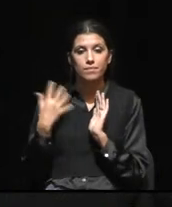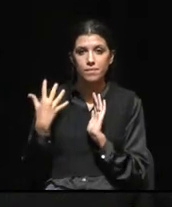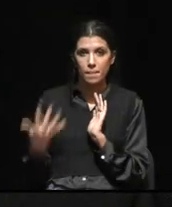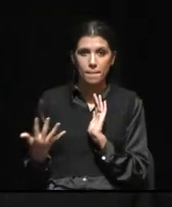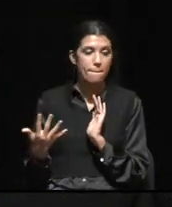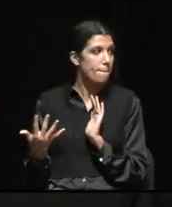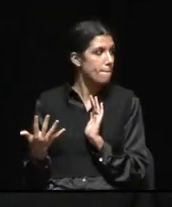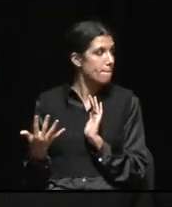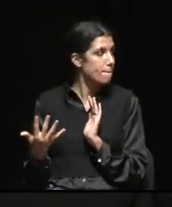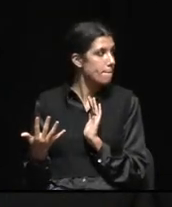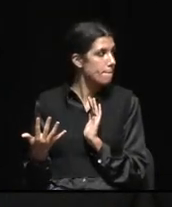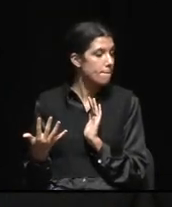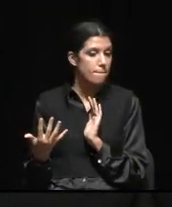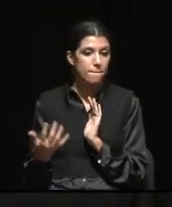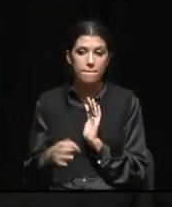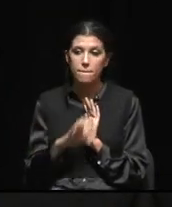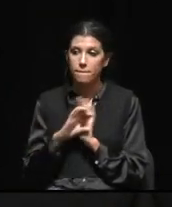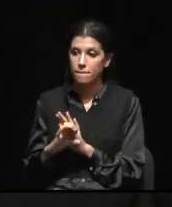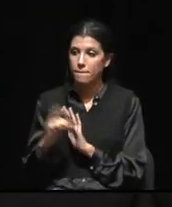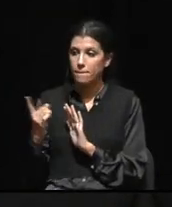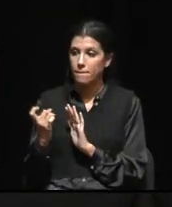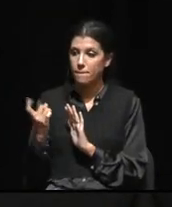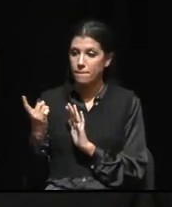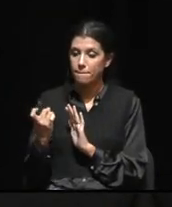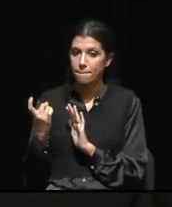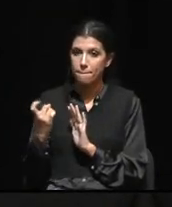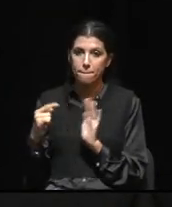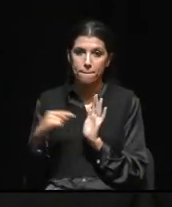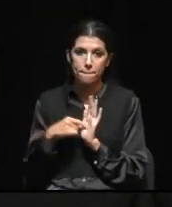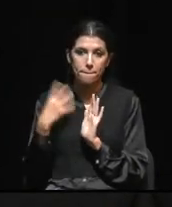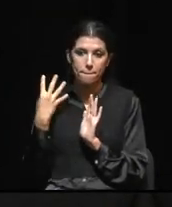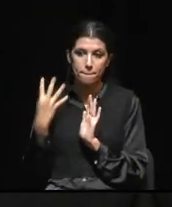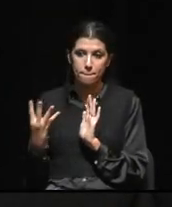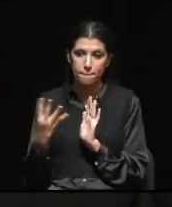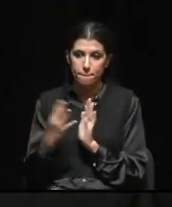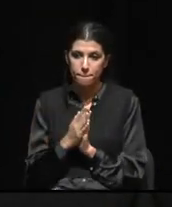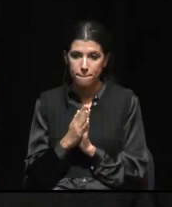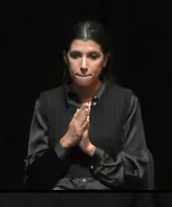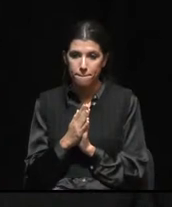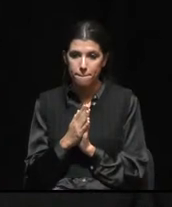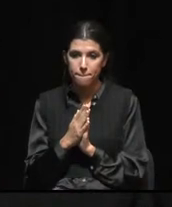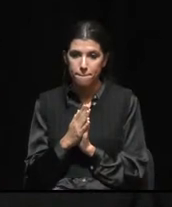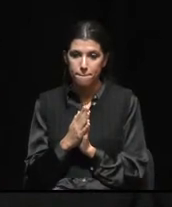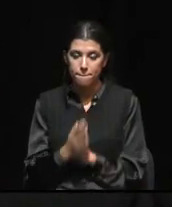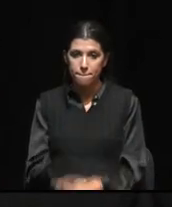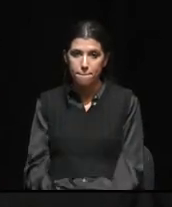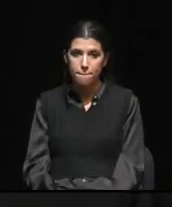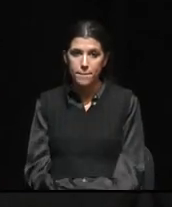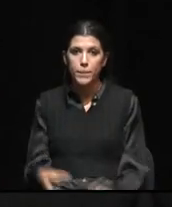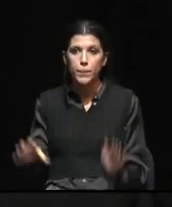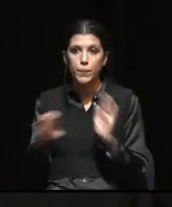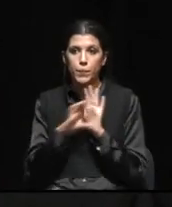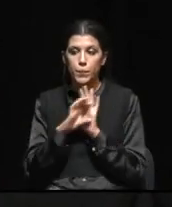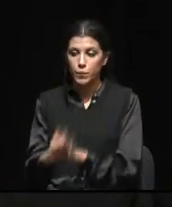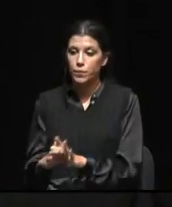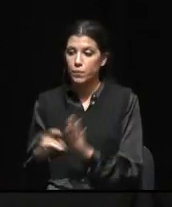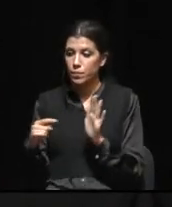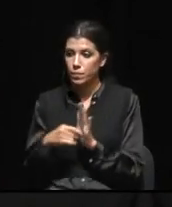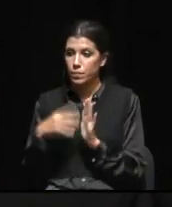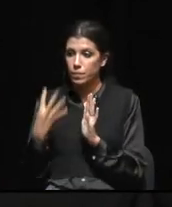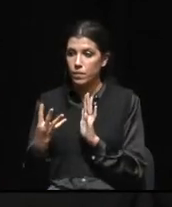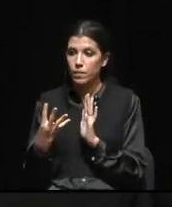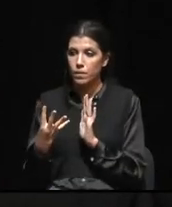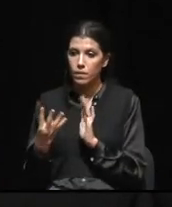c o chega não votou no ponto quatro chega não votou no ponto